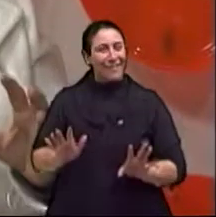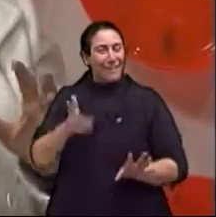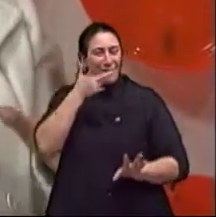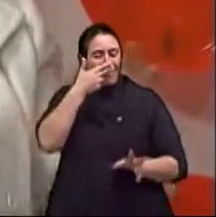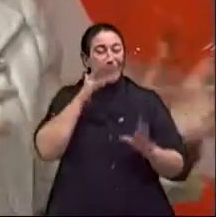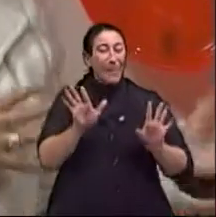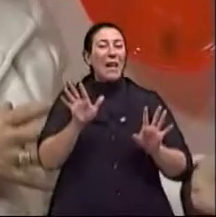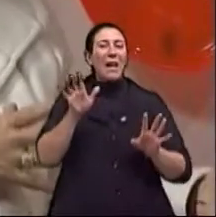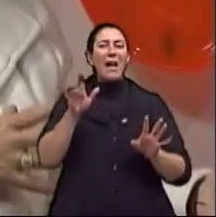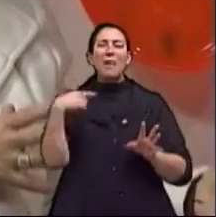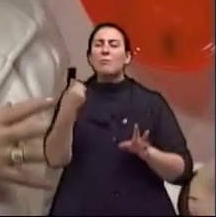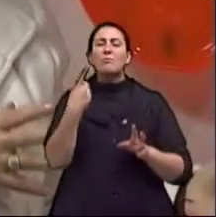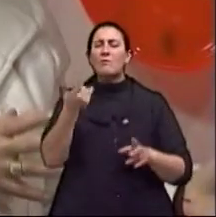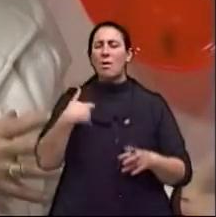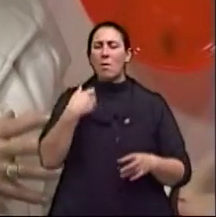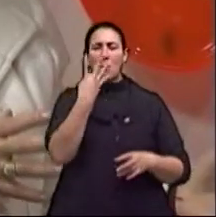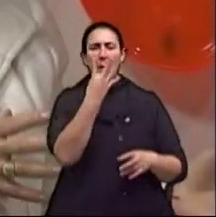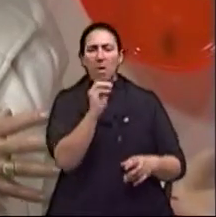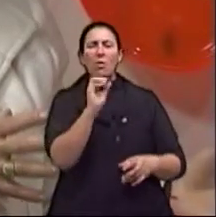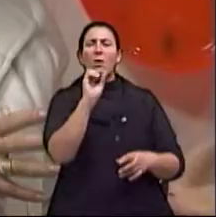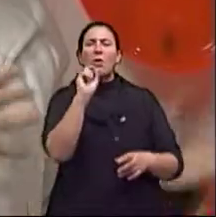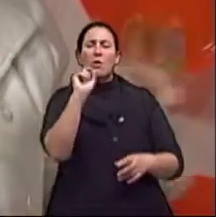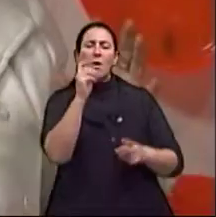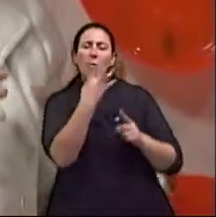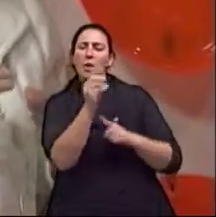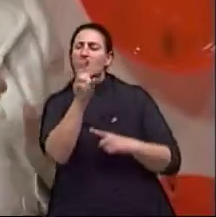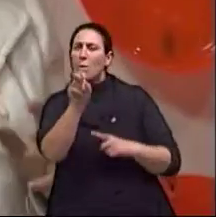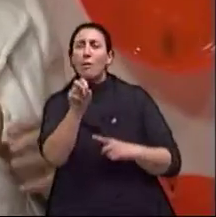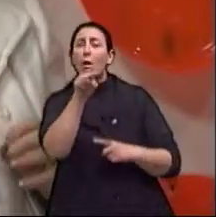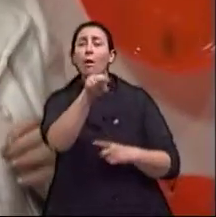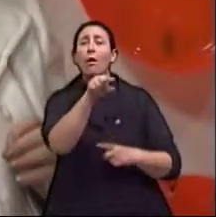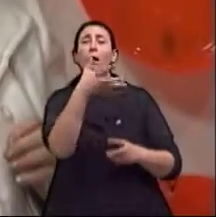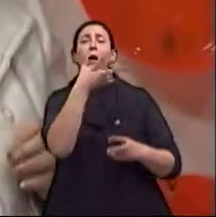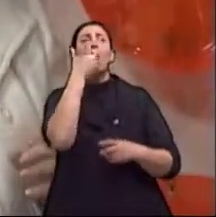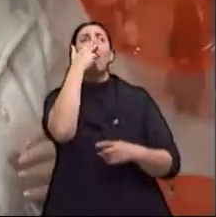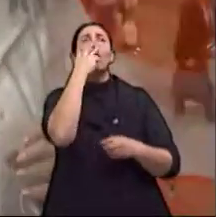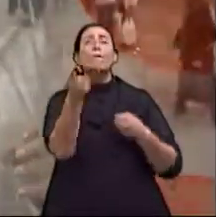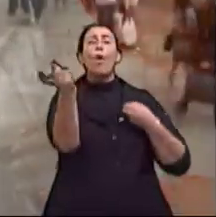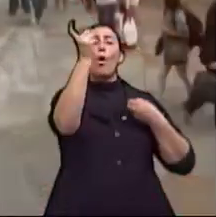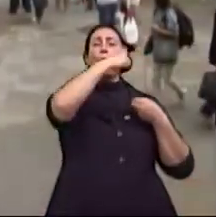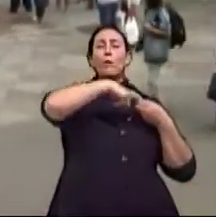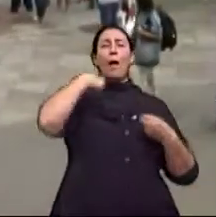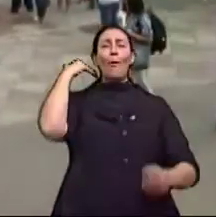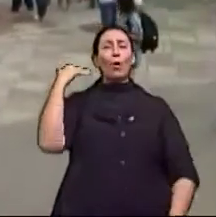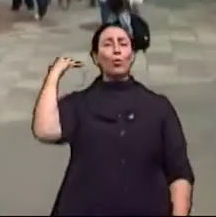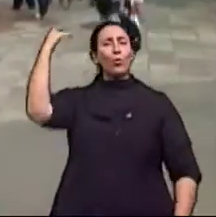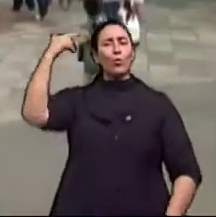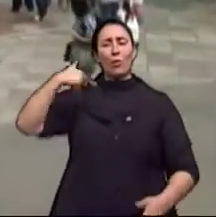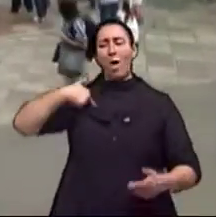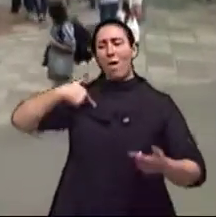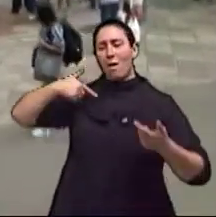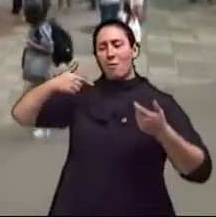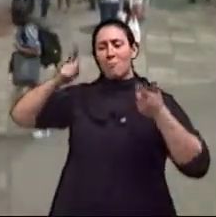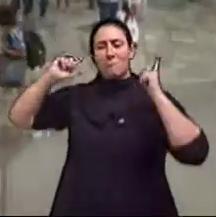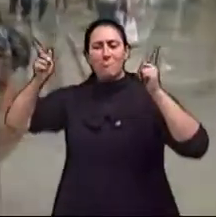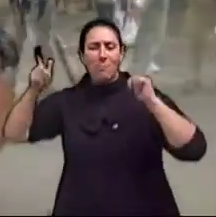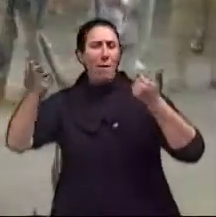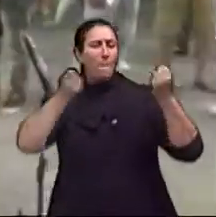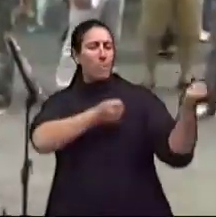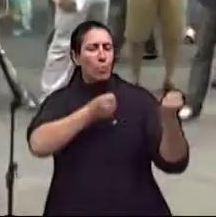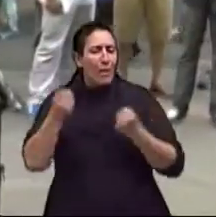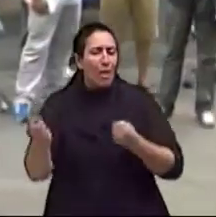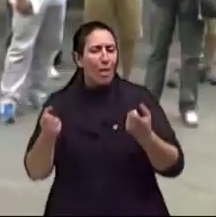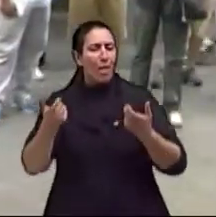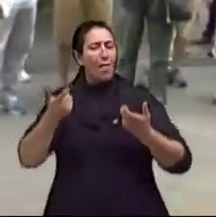59 anos fazendo coisas que o adulto jovem faria um ainda eles vão prolongando eu poder os papéis